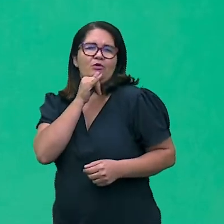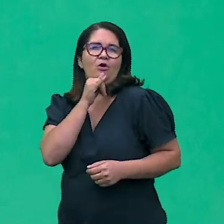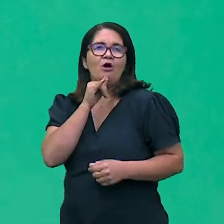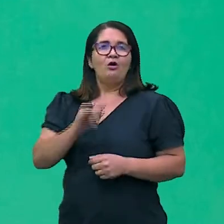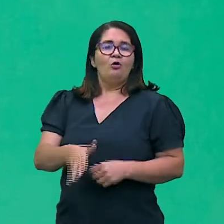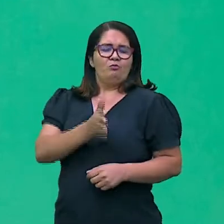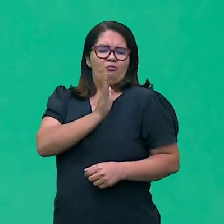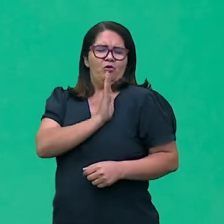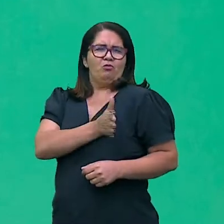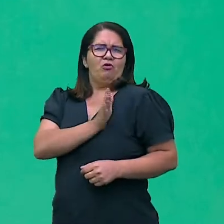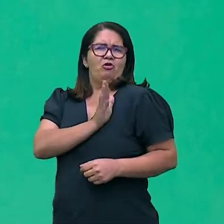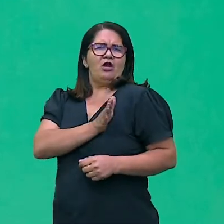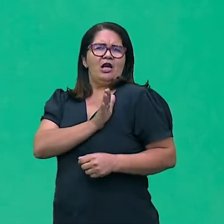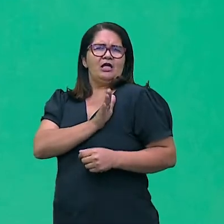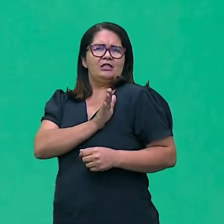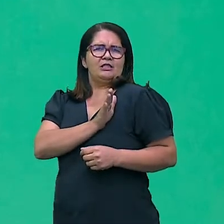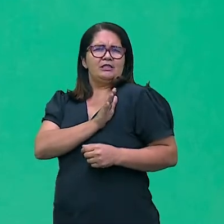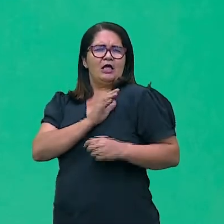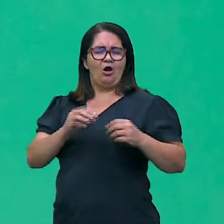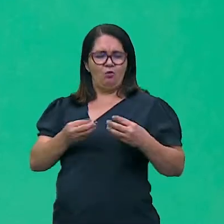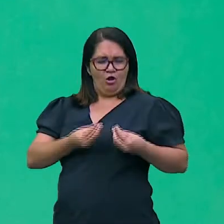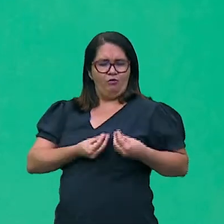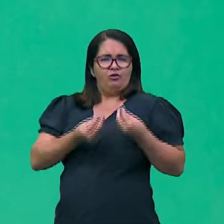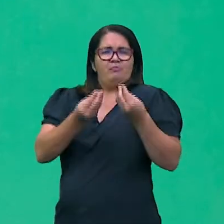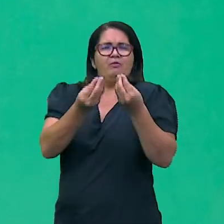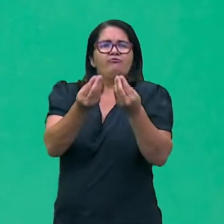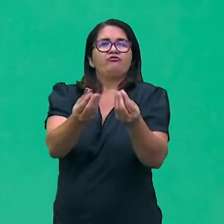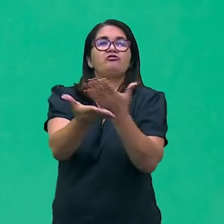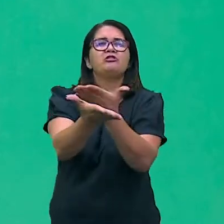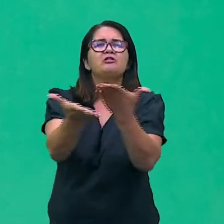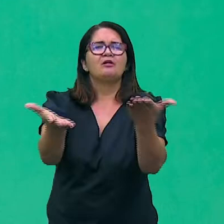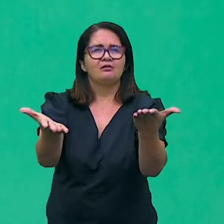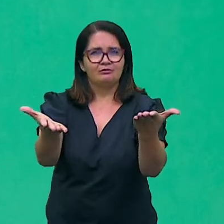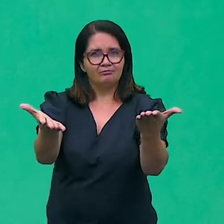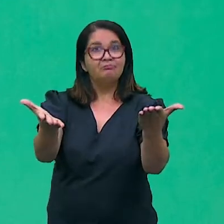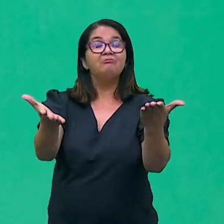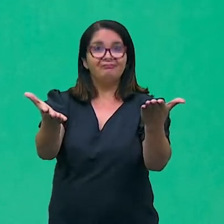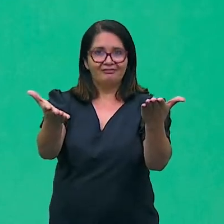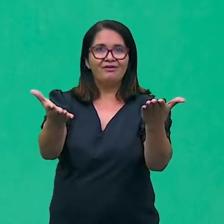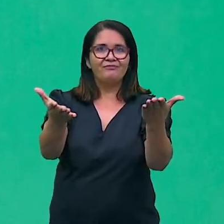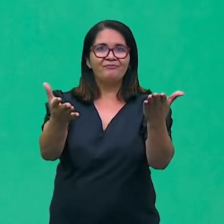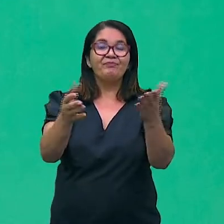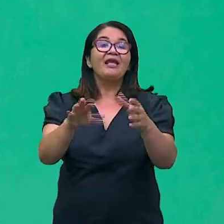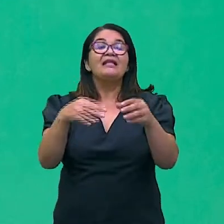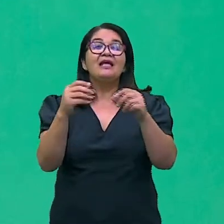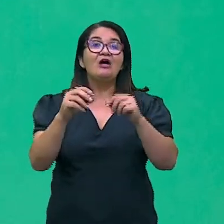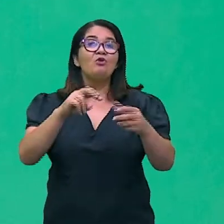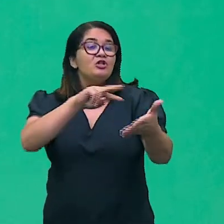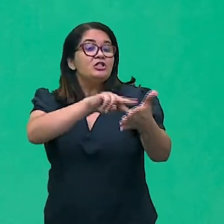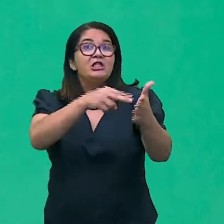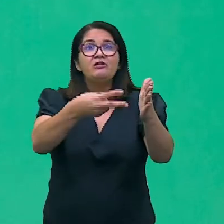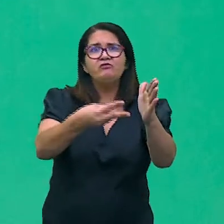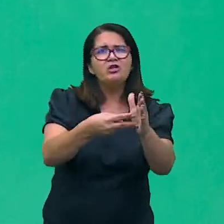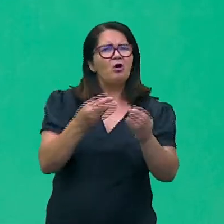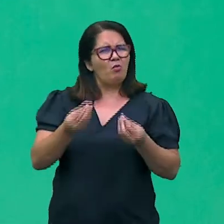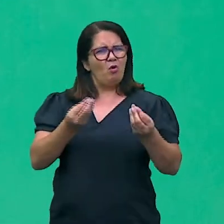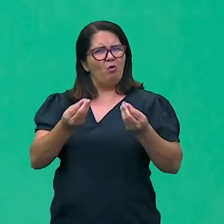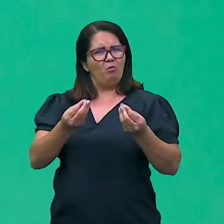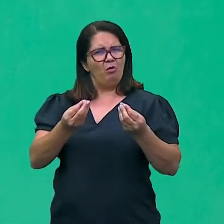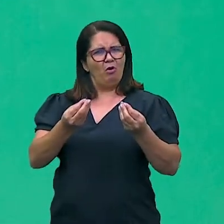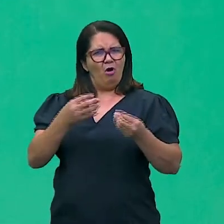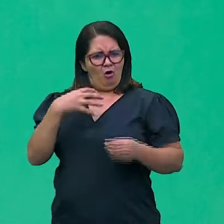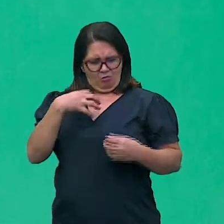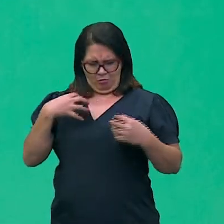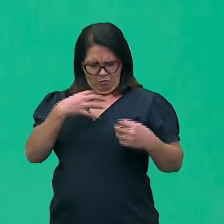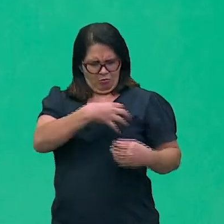seu, estou falando no sentido conotativo, pois não darei o meu coração, órgão,